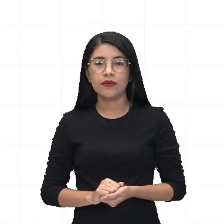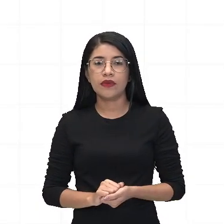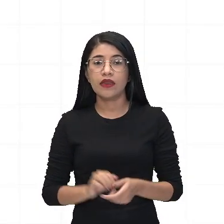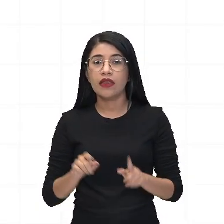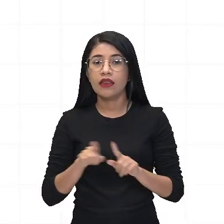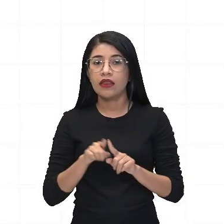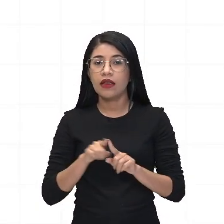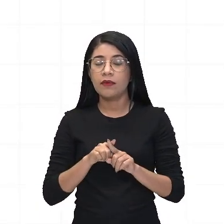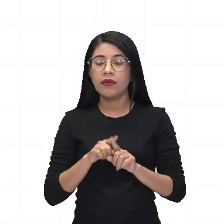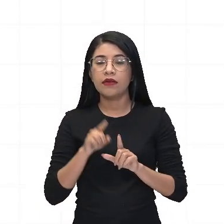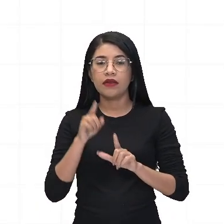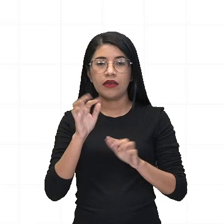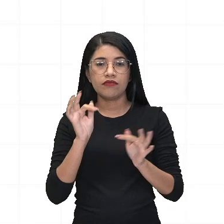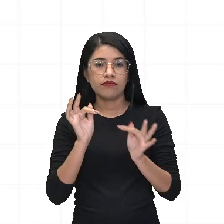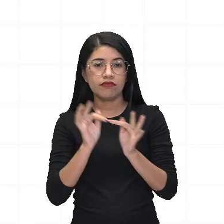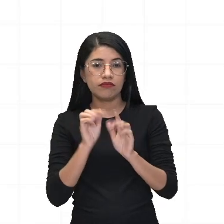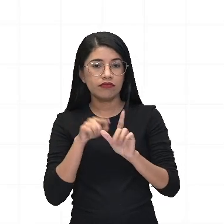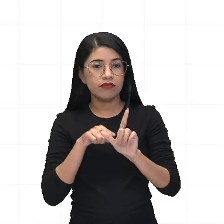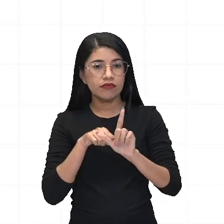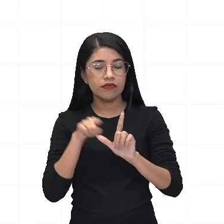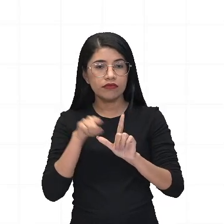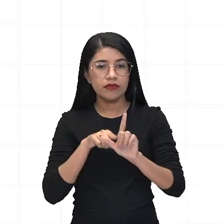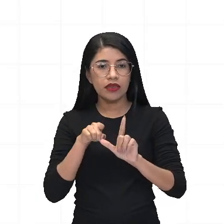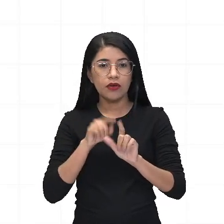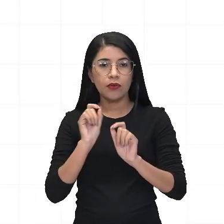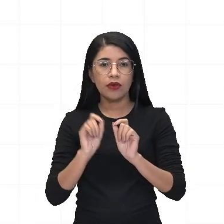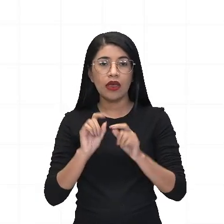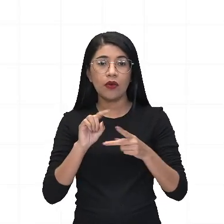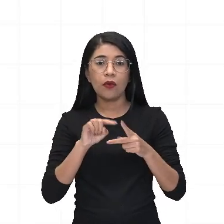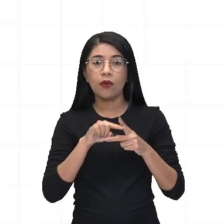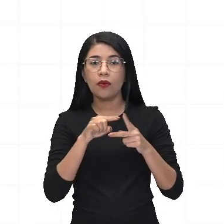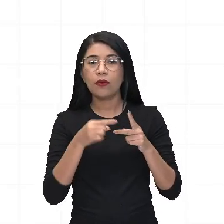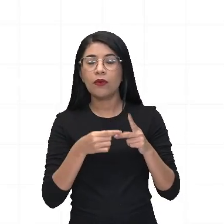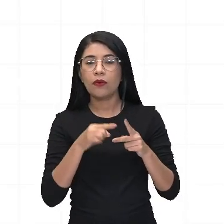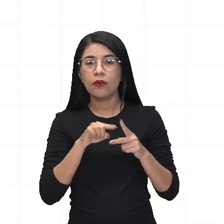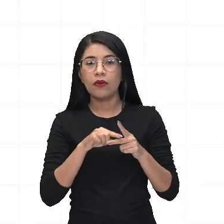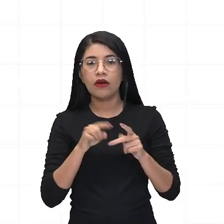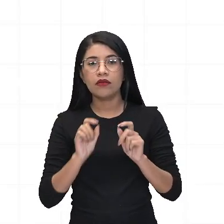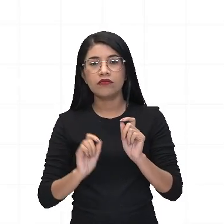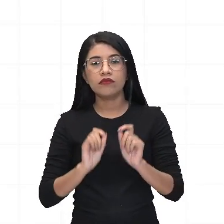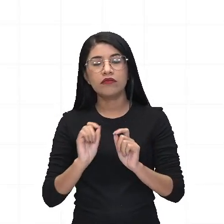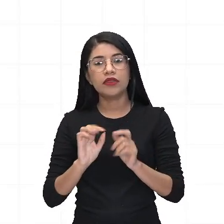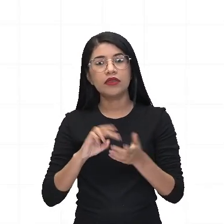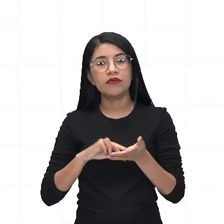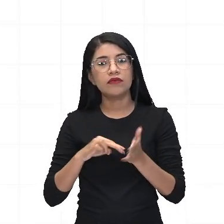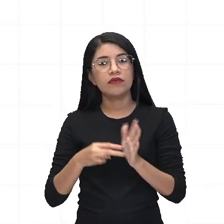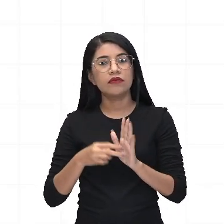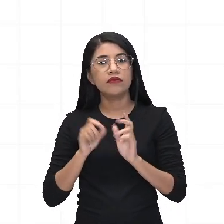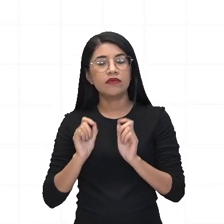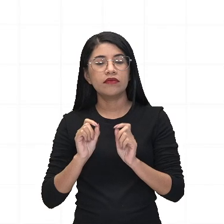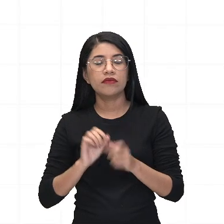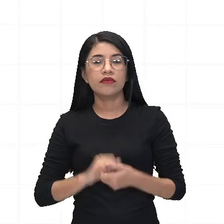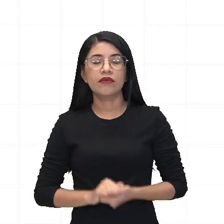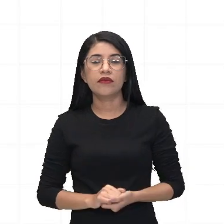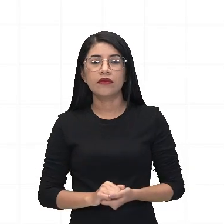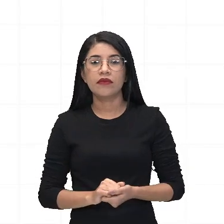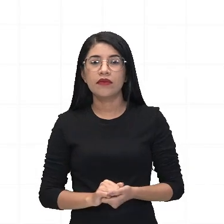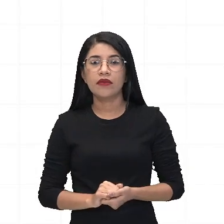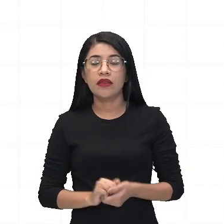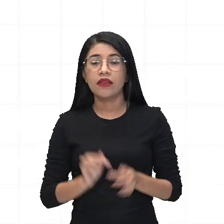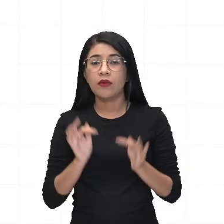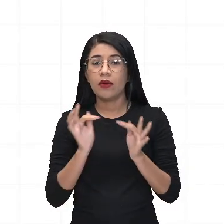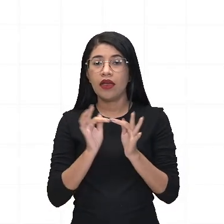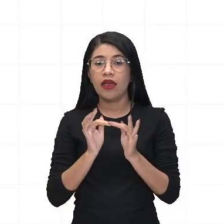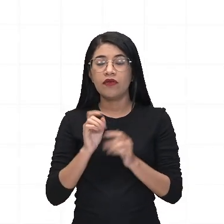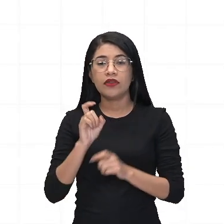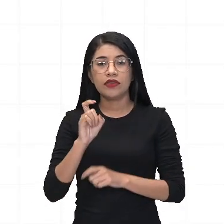na função afim o coeficiente angular. Quem é o coeficiente angular? Nós temos aí na função afim, f de x